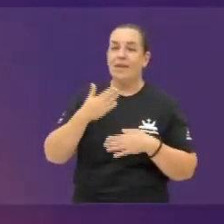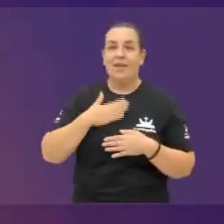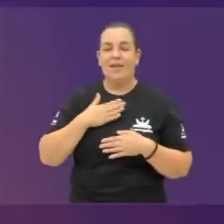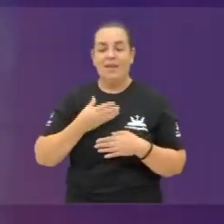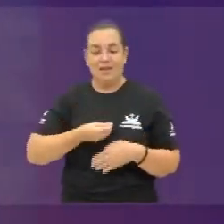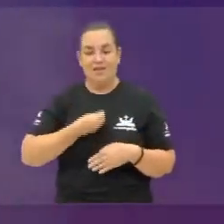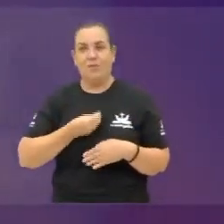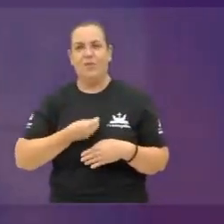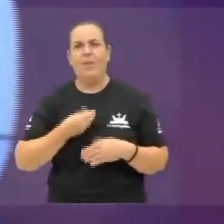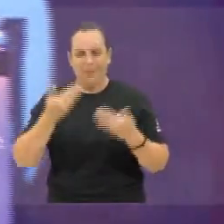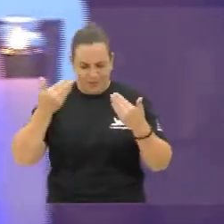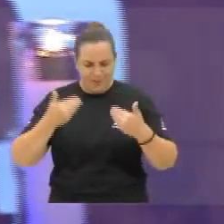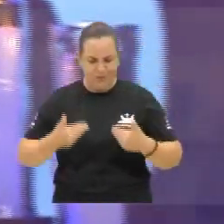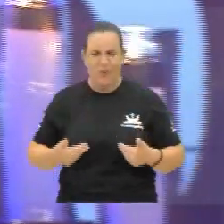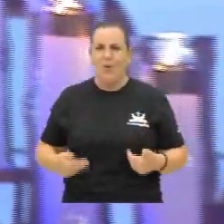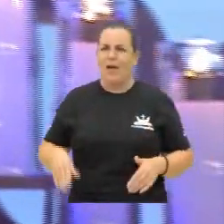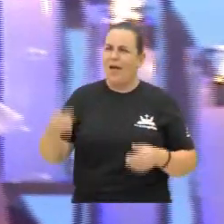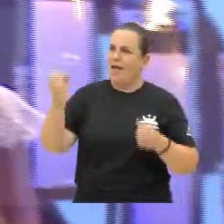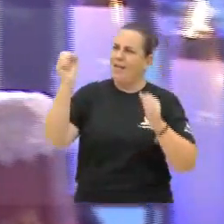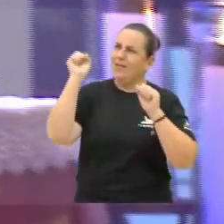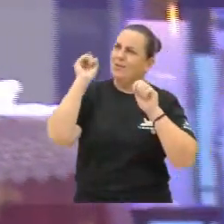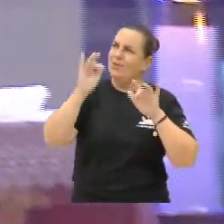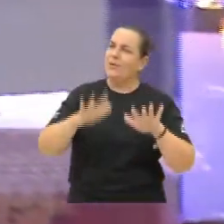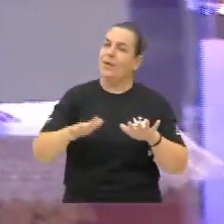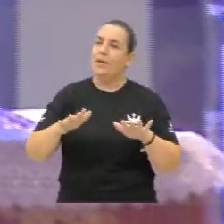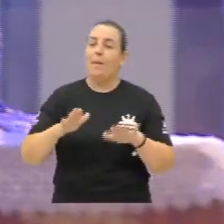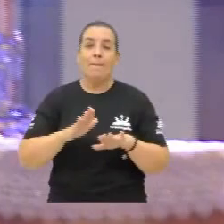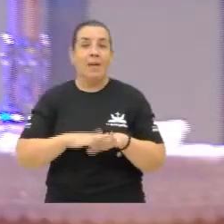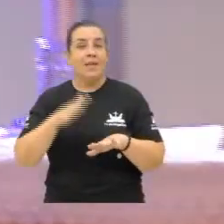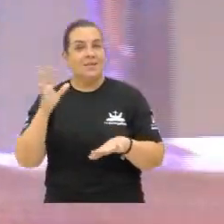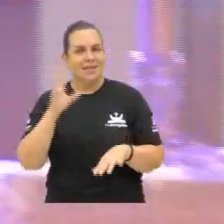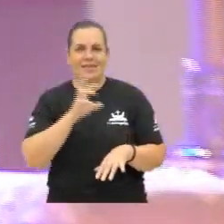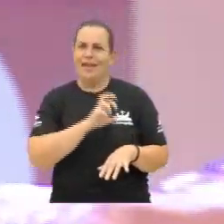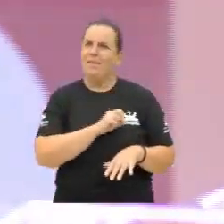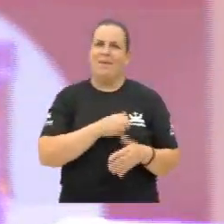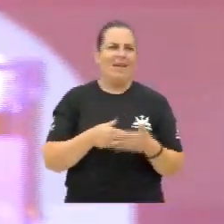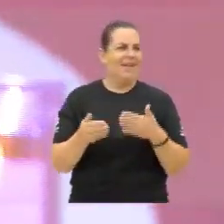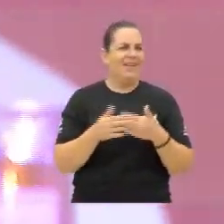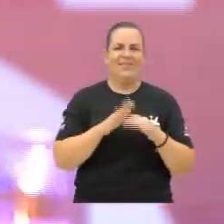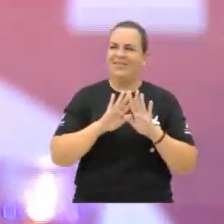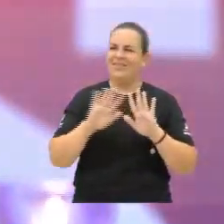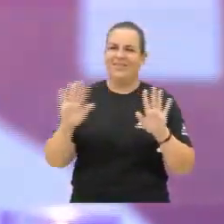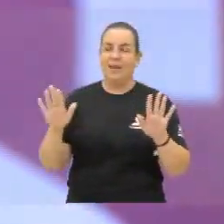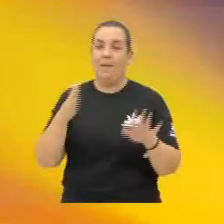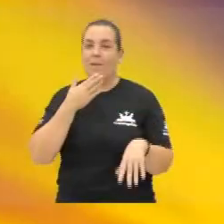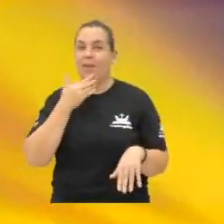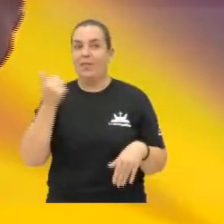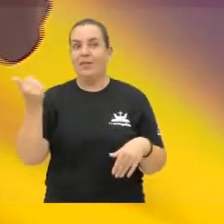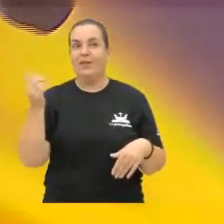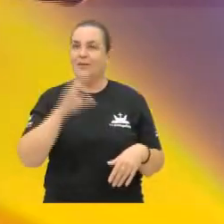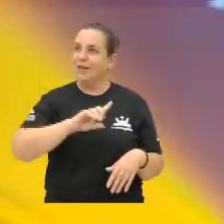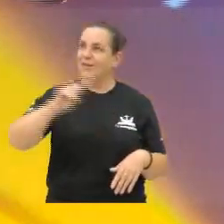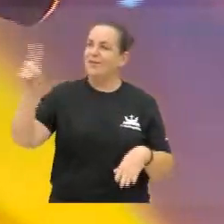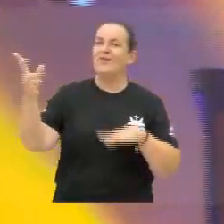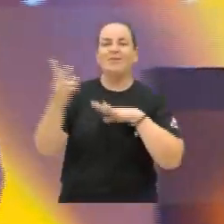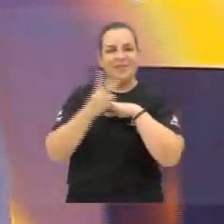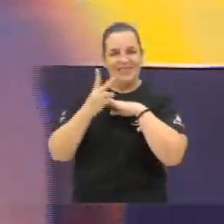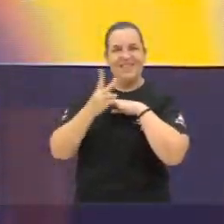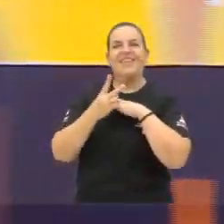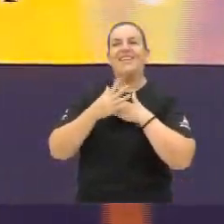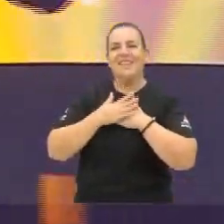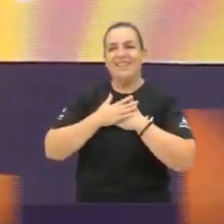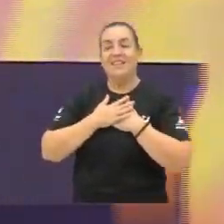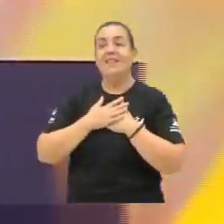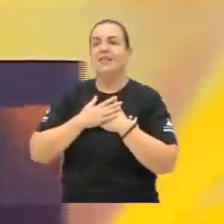Você, sou abençoado, muito mais que amado. Deus cuida de